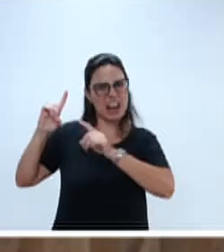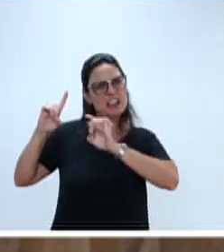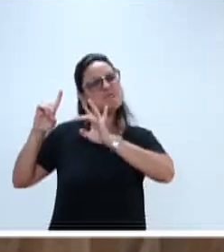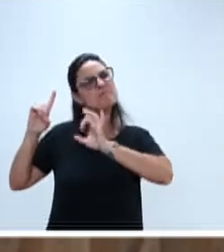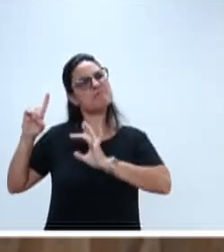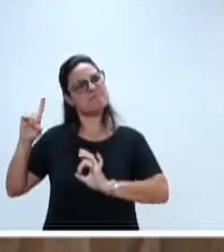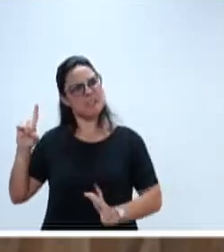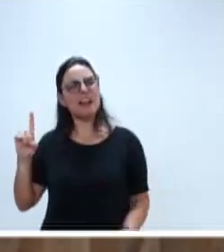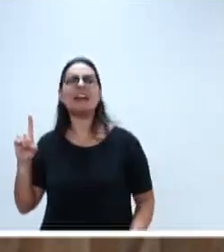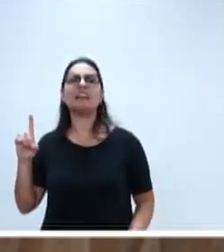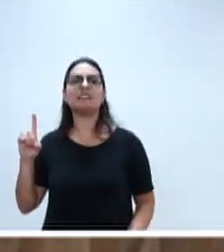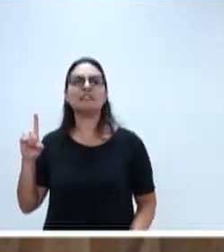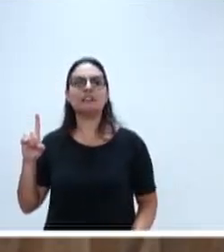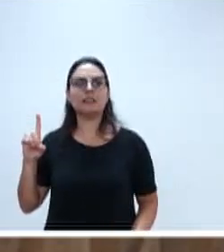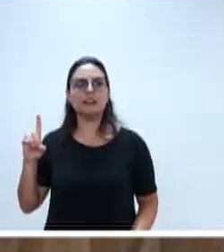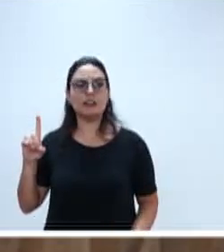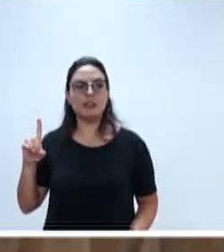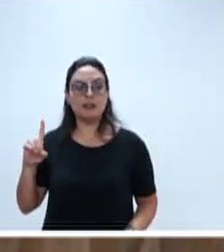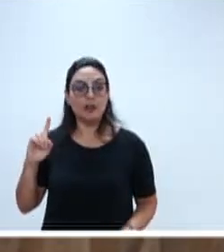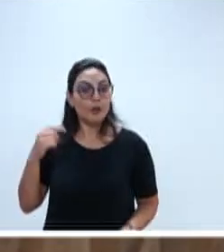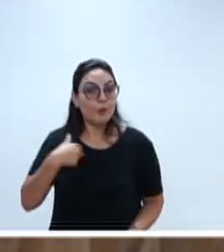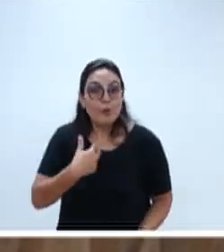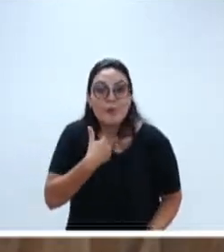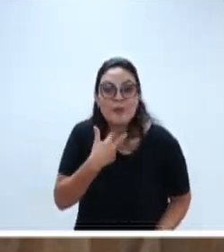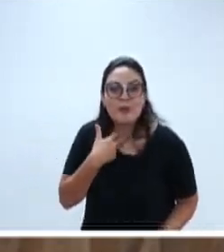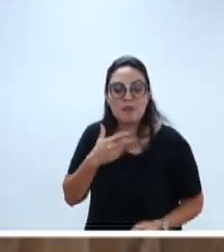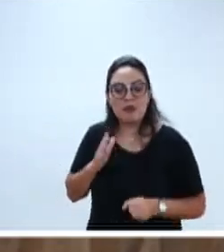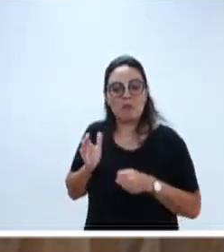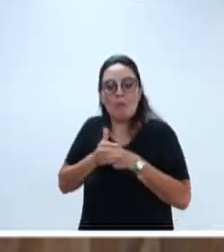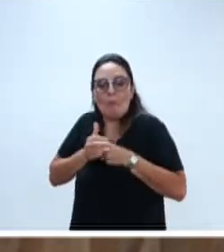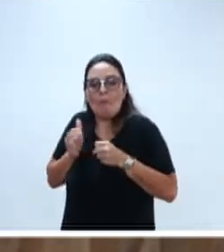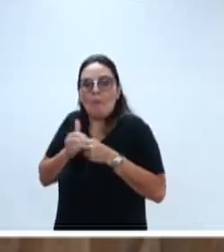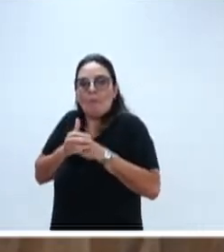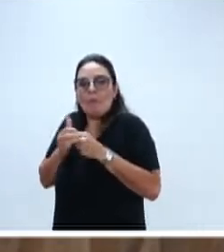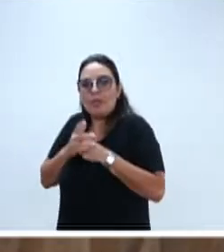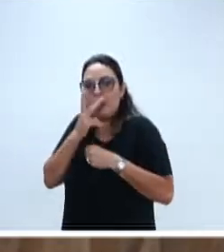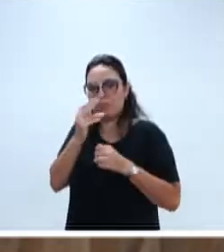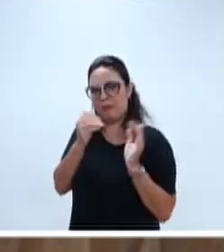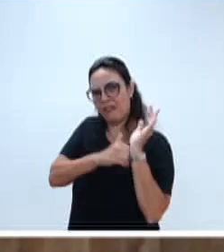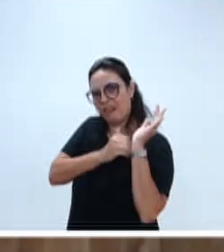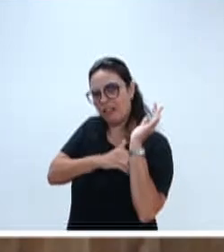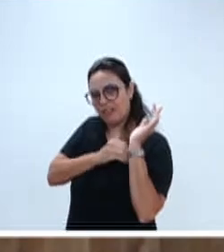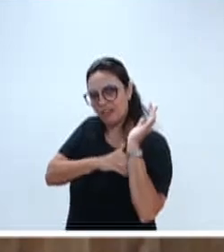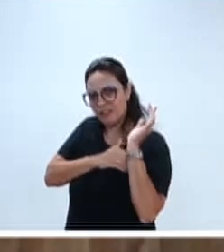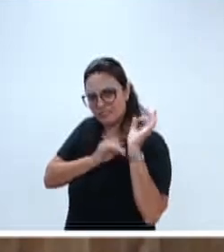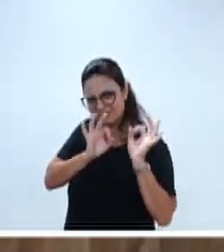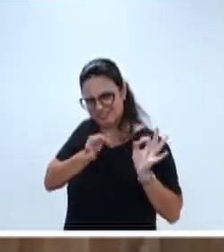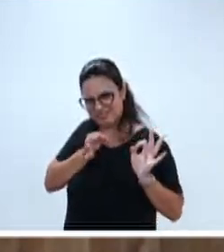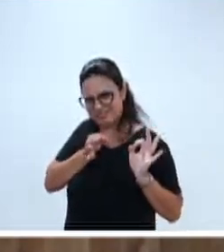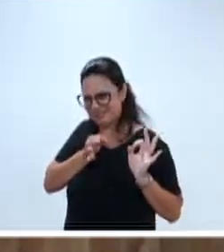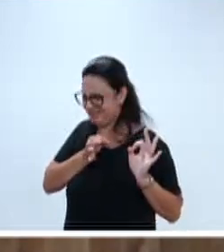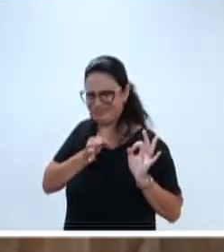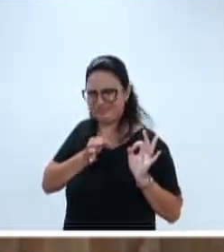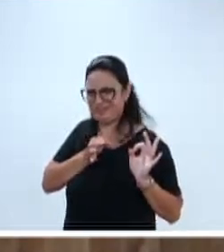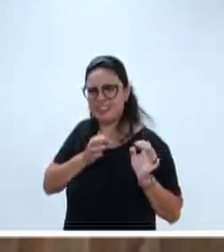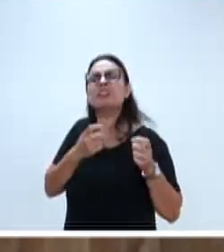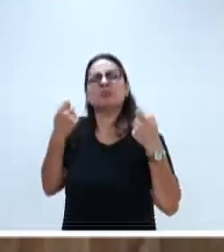homem chama os seus amigos, diz: venham todos, vamos celebrar, vamos nos alegrar. Meu filho estava morto, ele